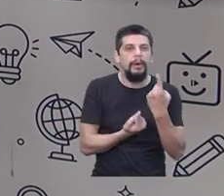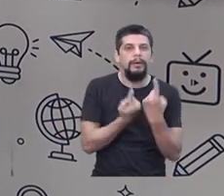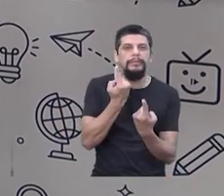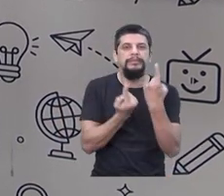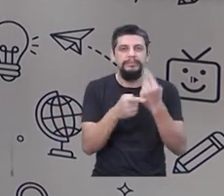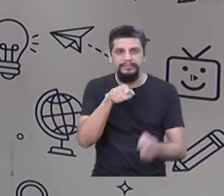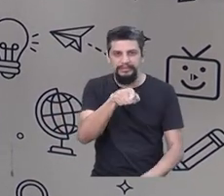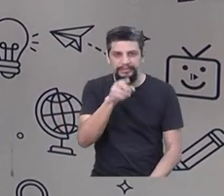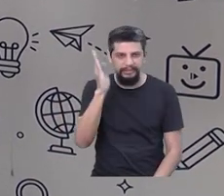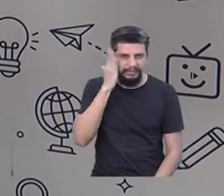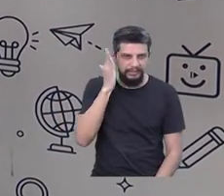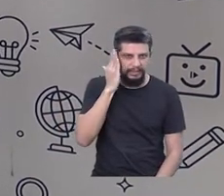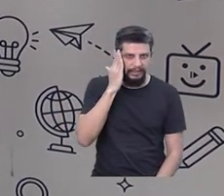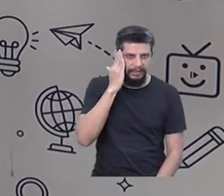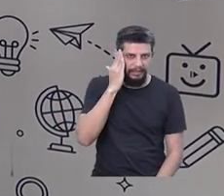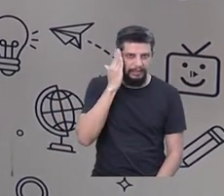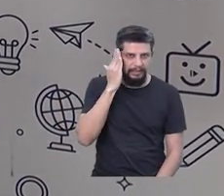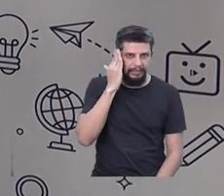Qual é?